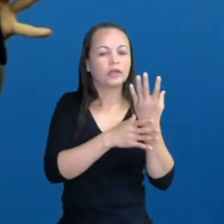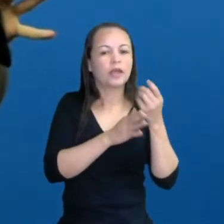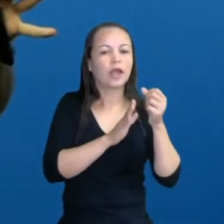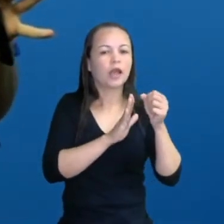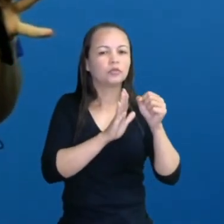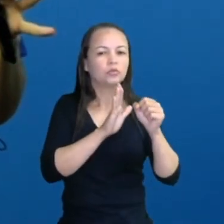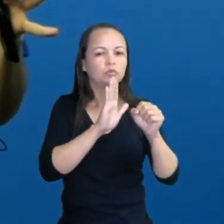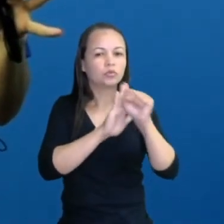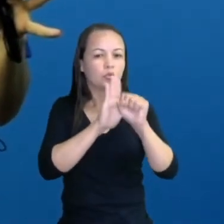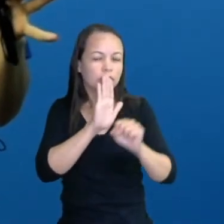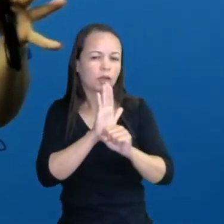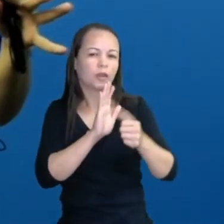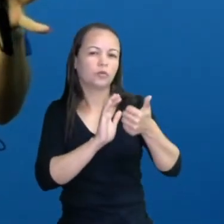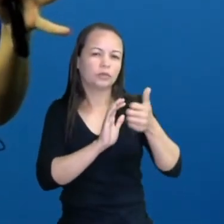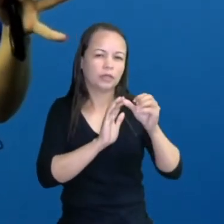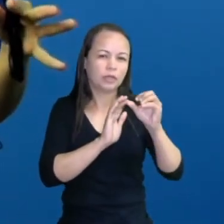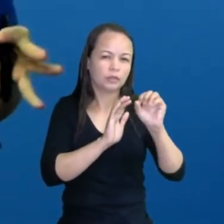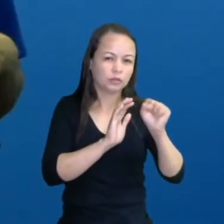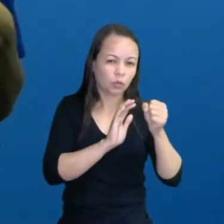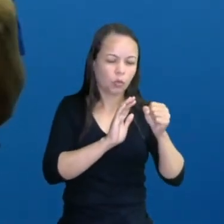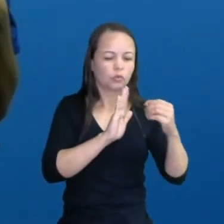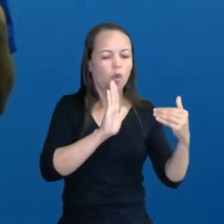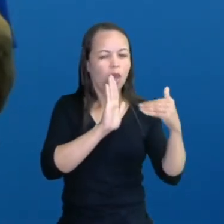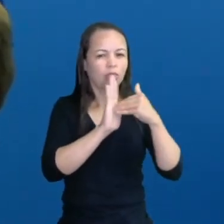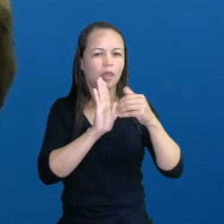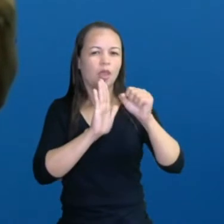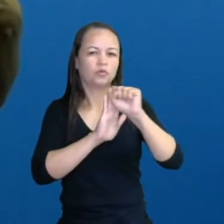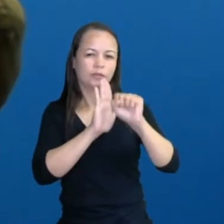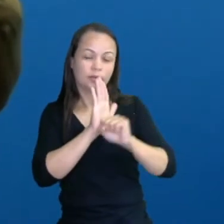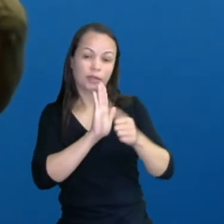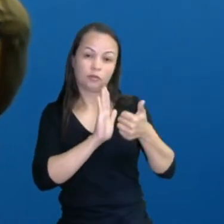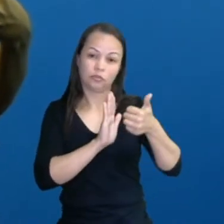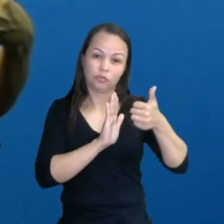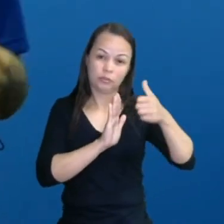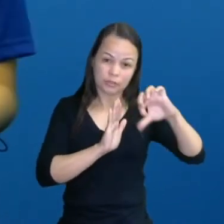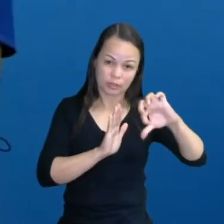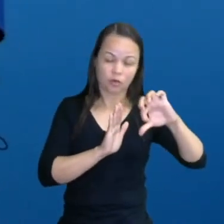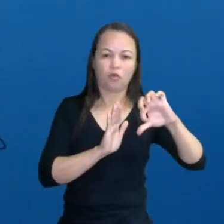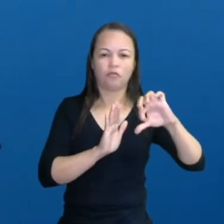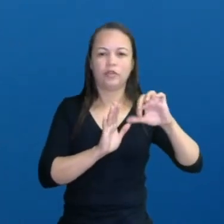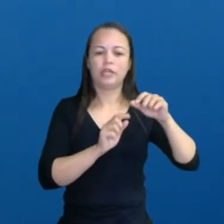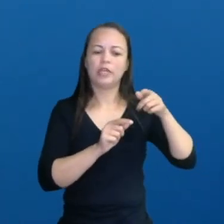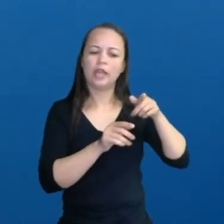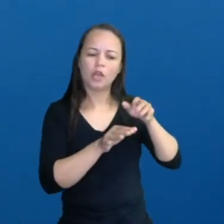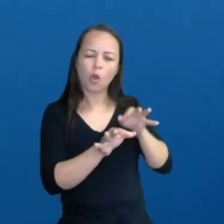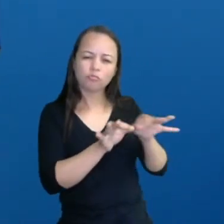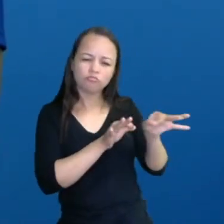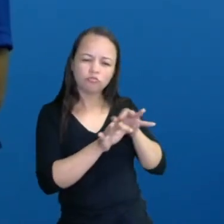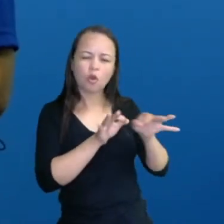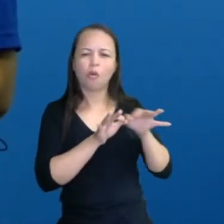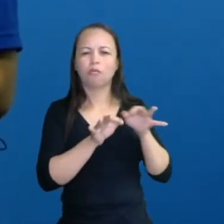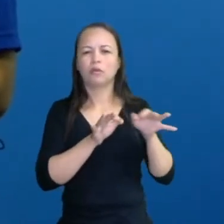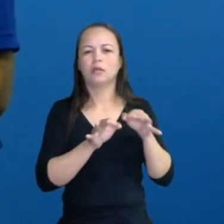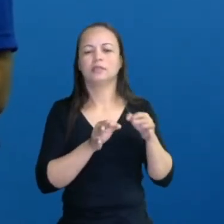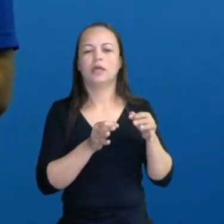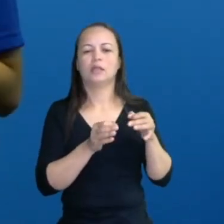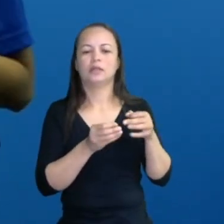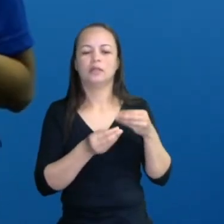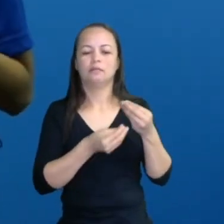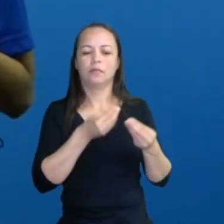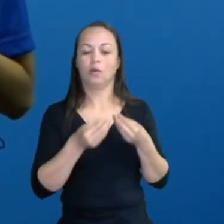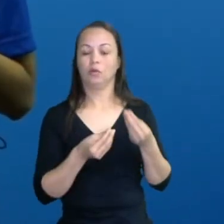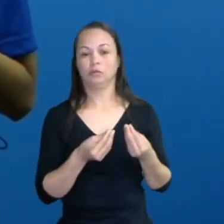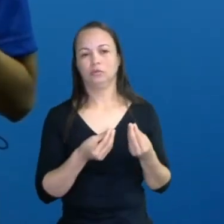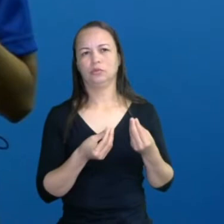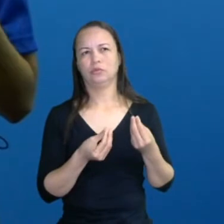ele procura, essas sociedades procuram uma forma de organizar-se de modo que